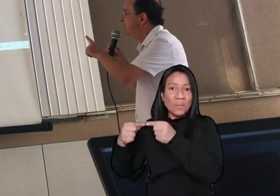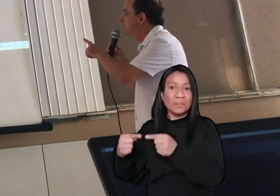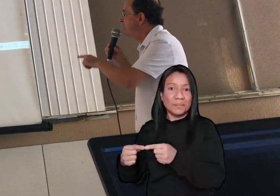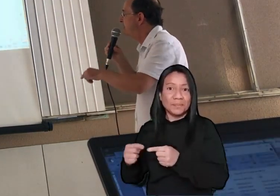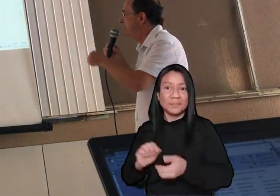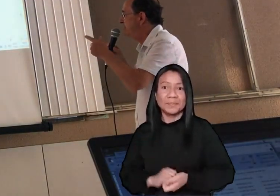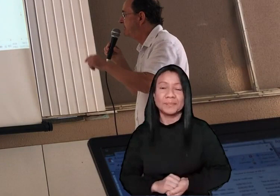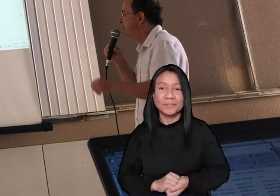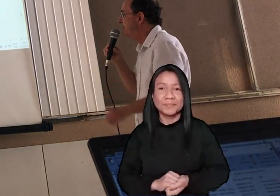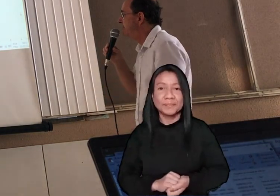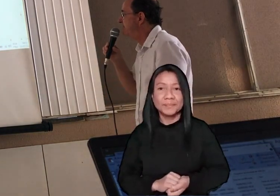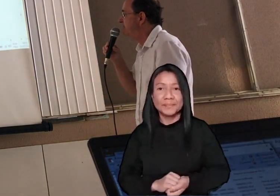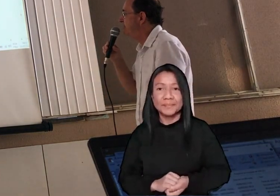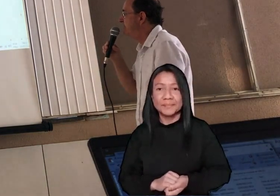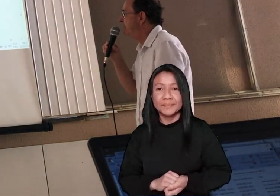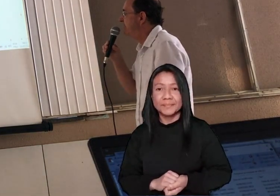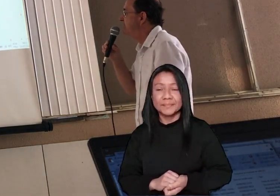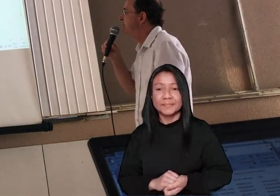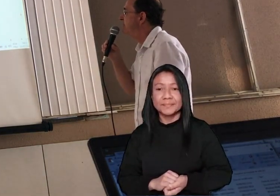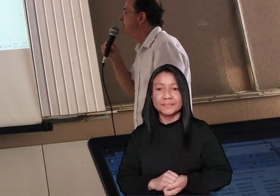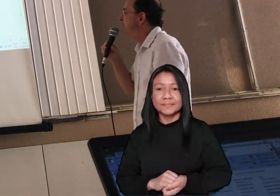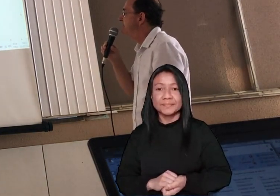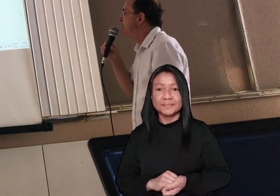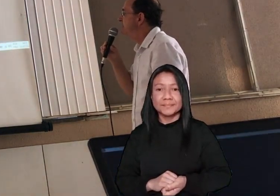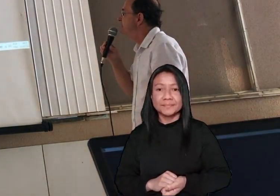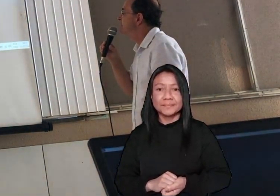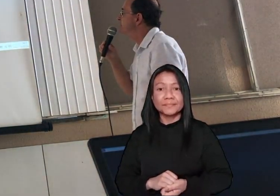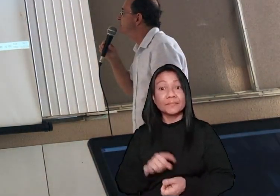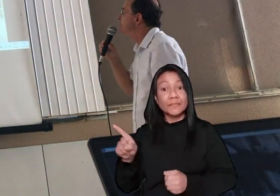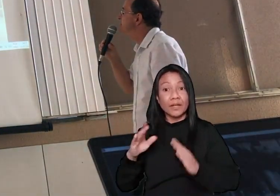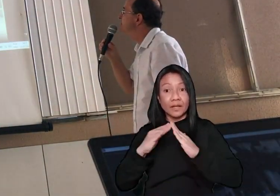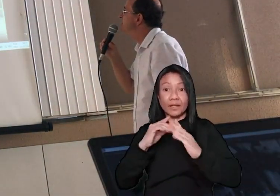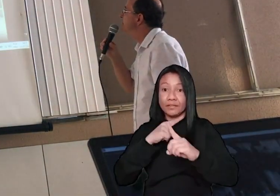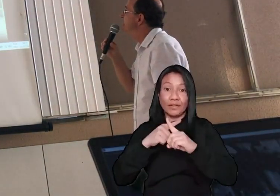Essa igreja não tem mais, mas de alvenaria.